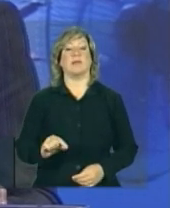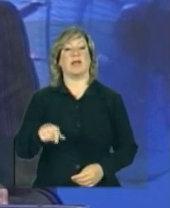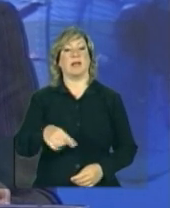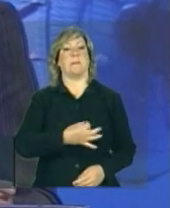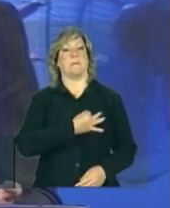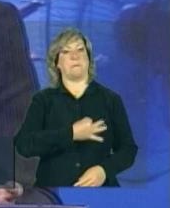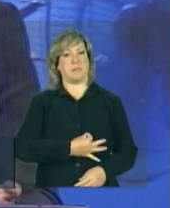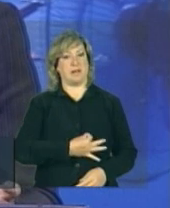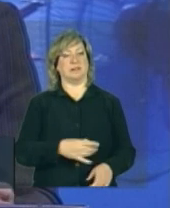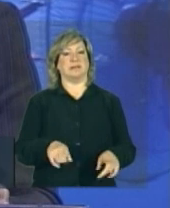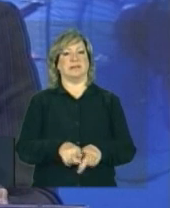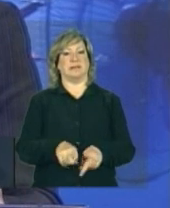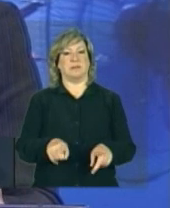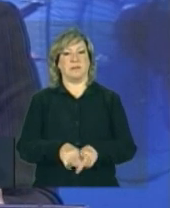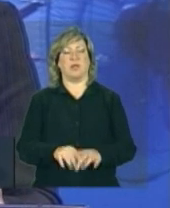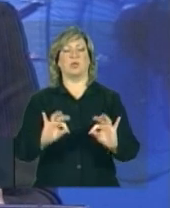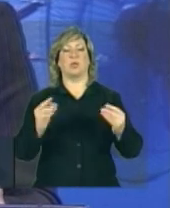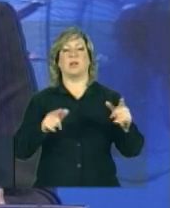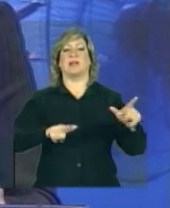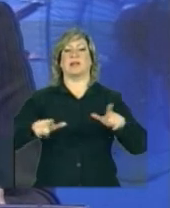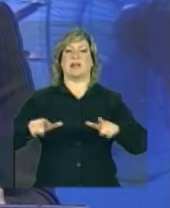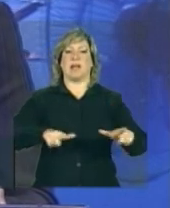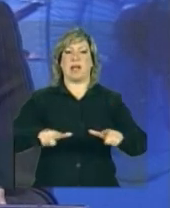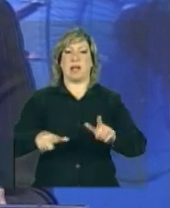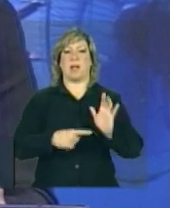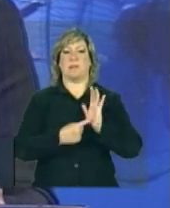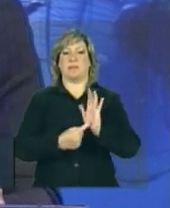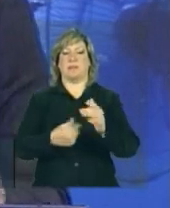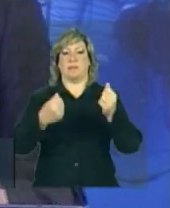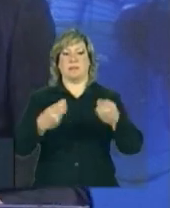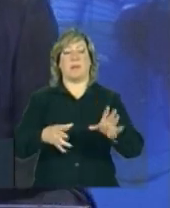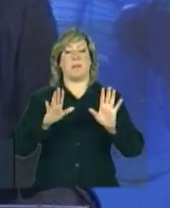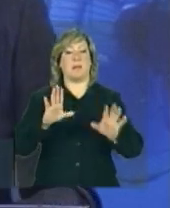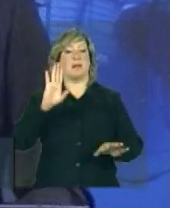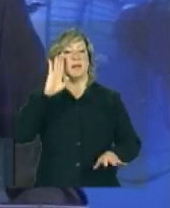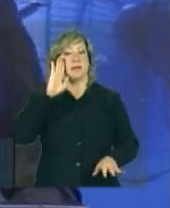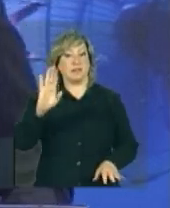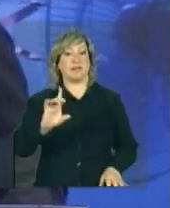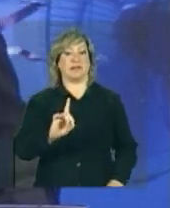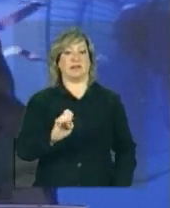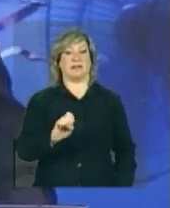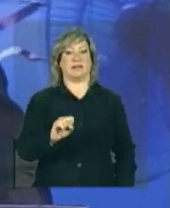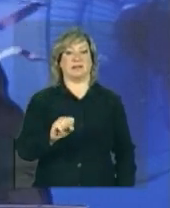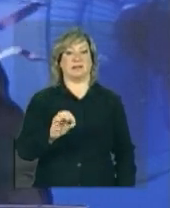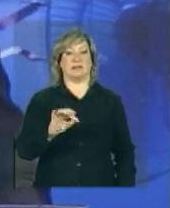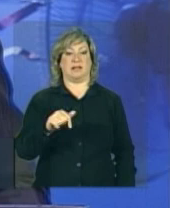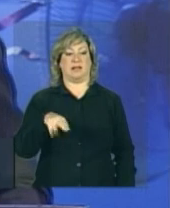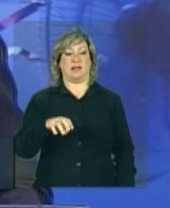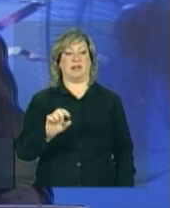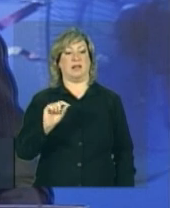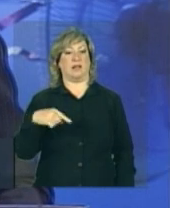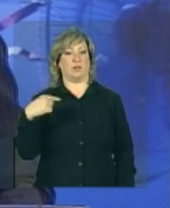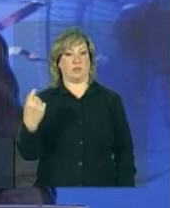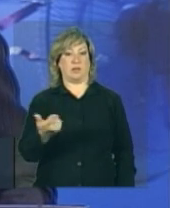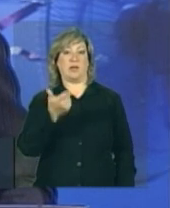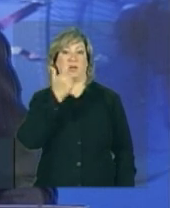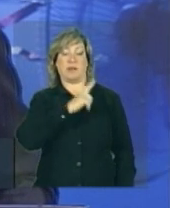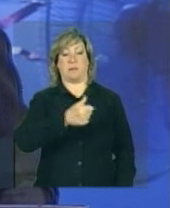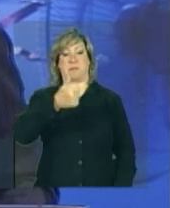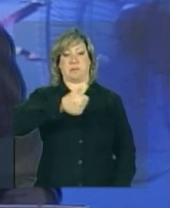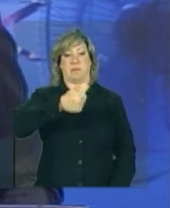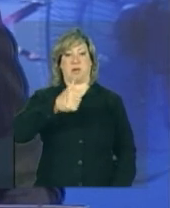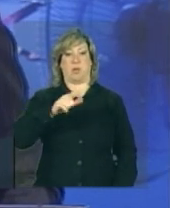homenagem todo aquele trabalho apresentado, mas, naturalmente, queria dar um destaque aos agraciados no primeiro lugar,